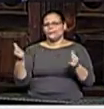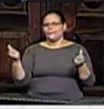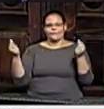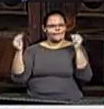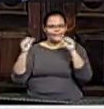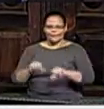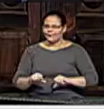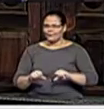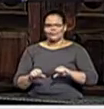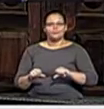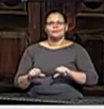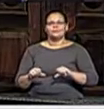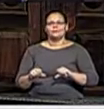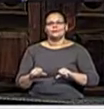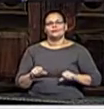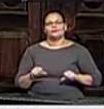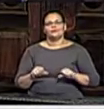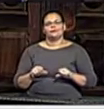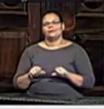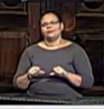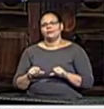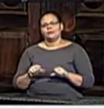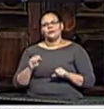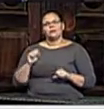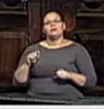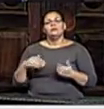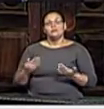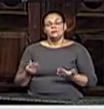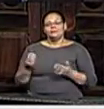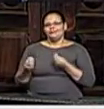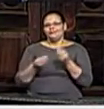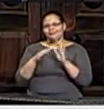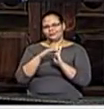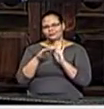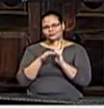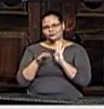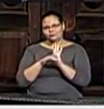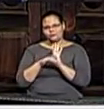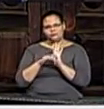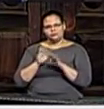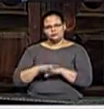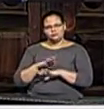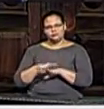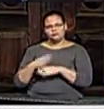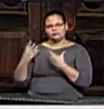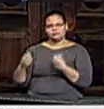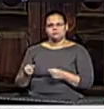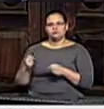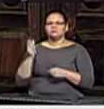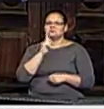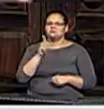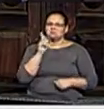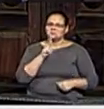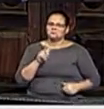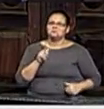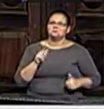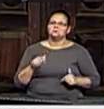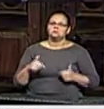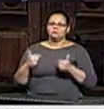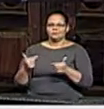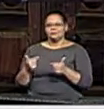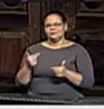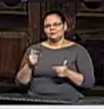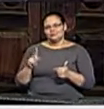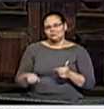pior em termos de medidas adotadas para a superação de uma